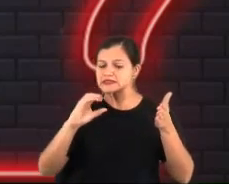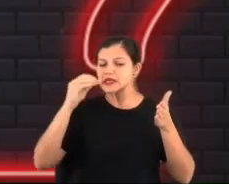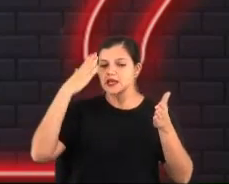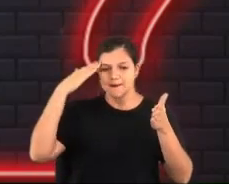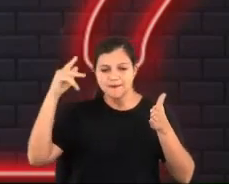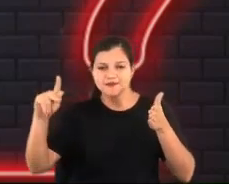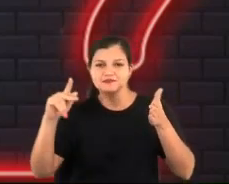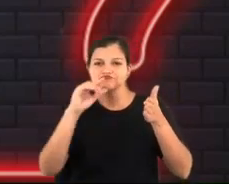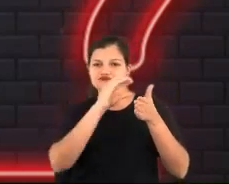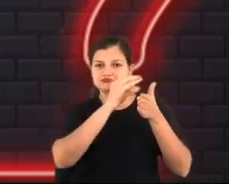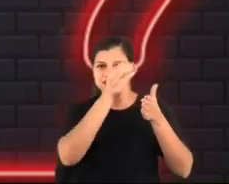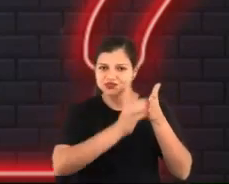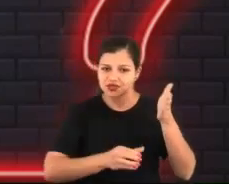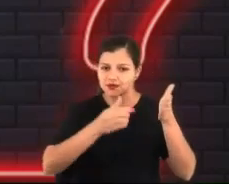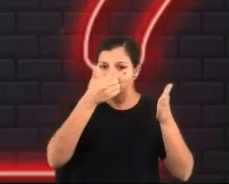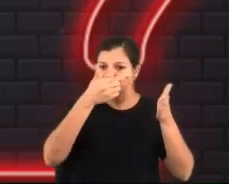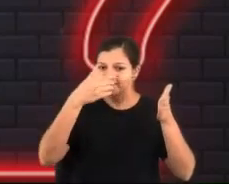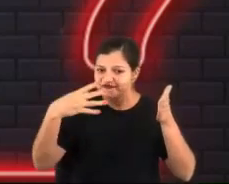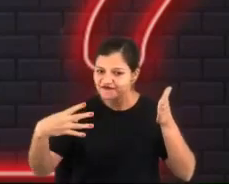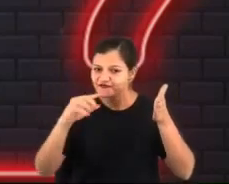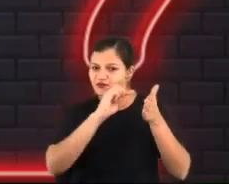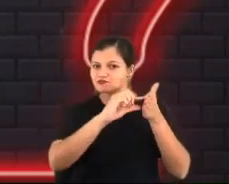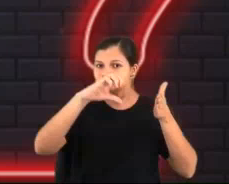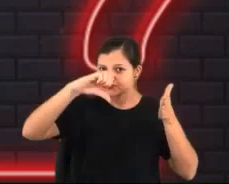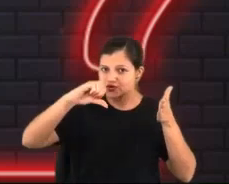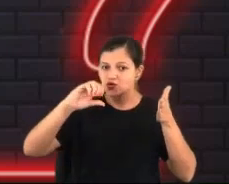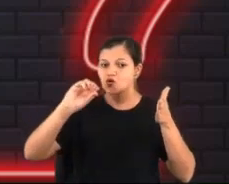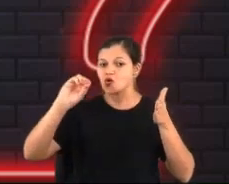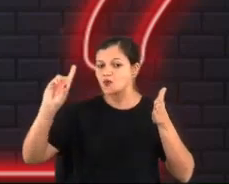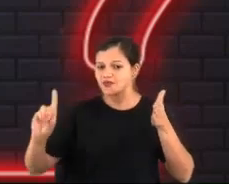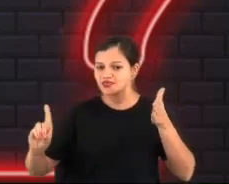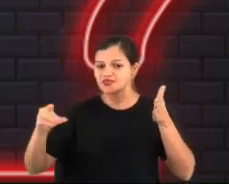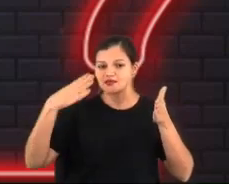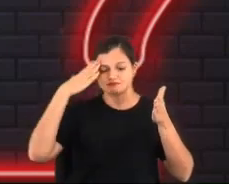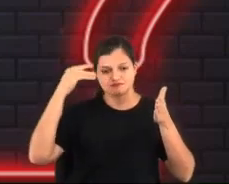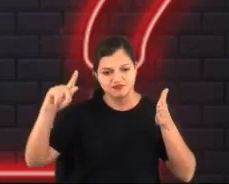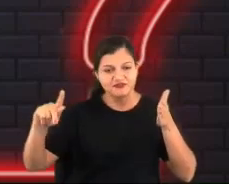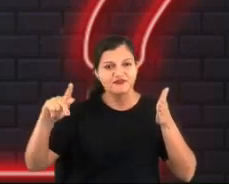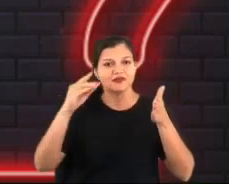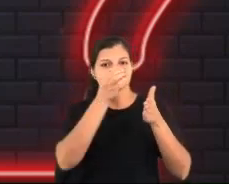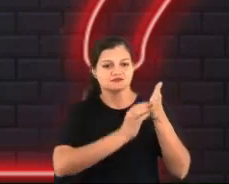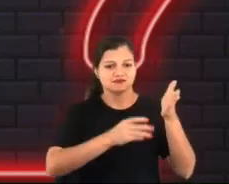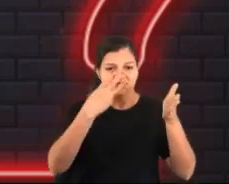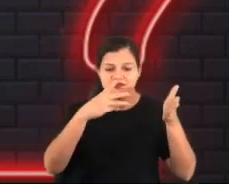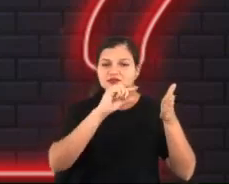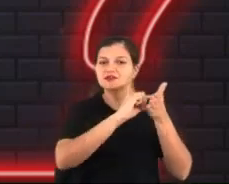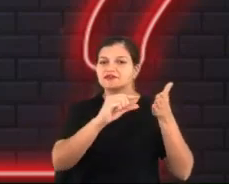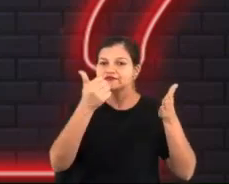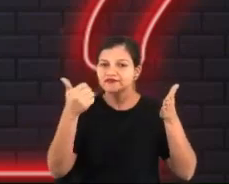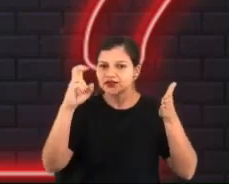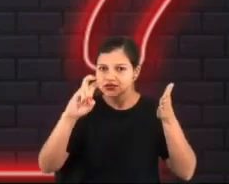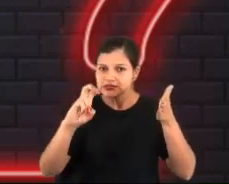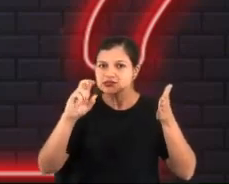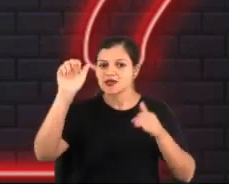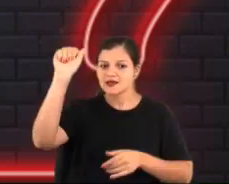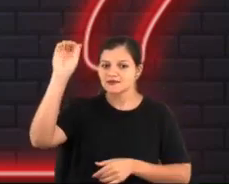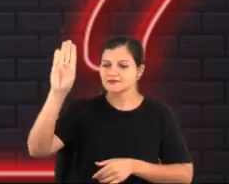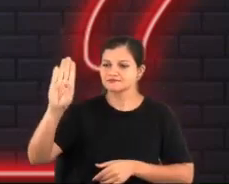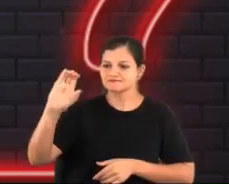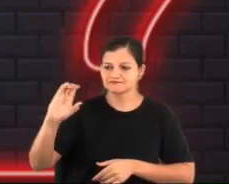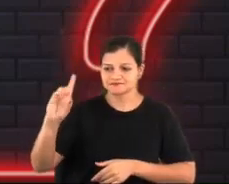9. Ou letra D, Provérbios 3, 15. Vamos lá, Bruno. A, B, C ou D?